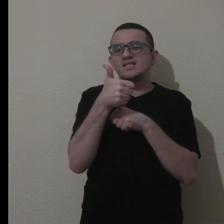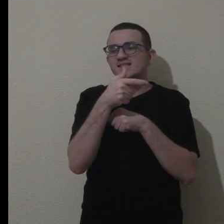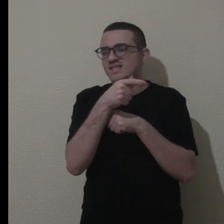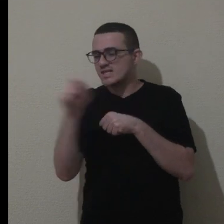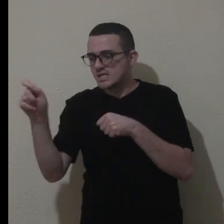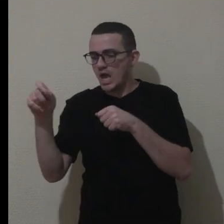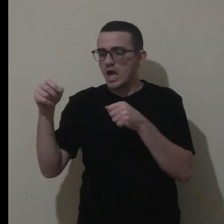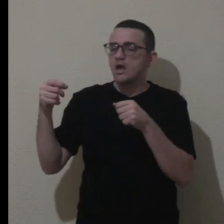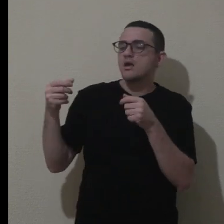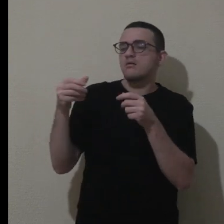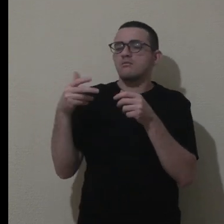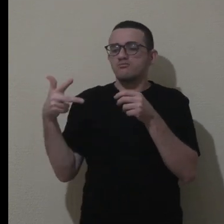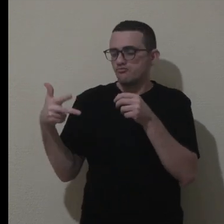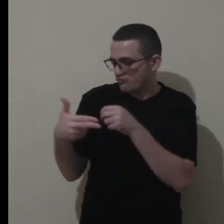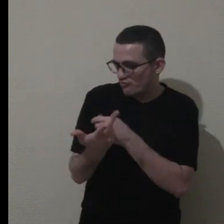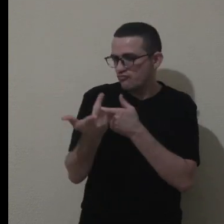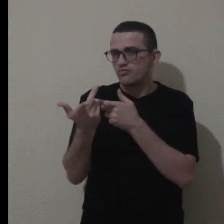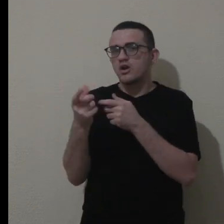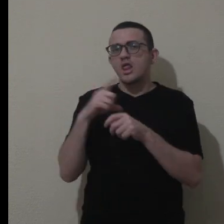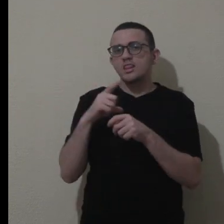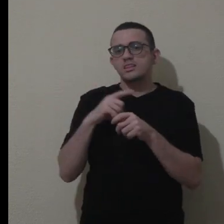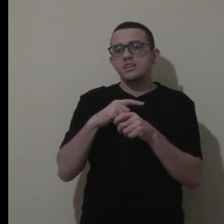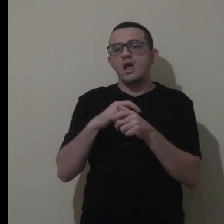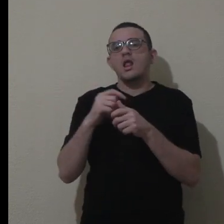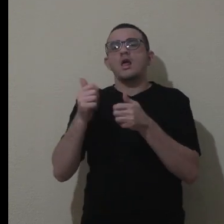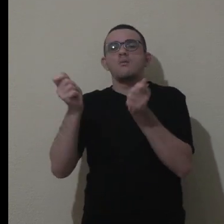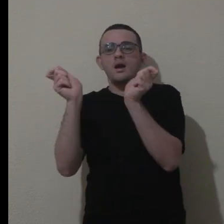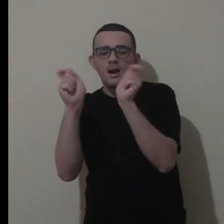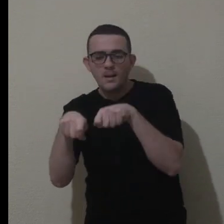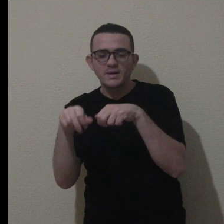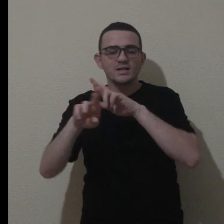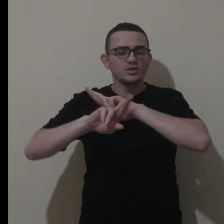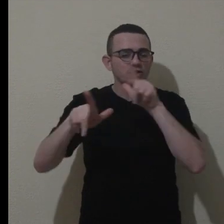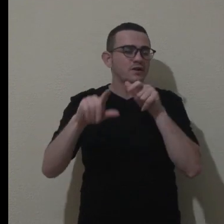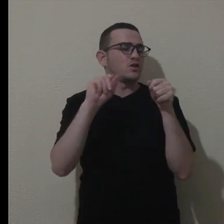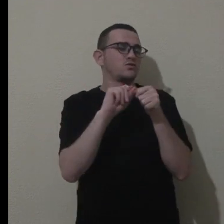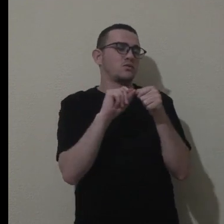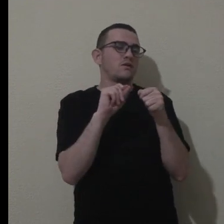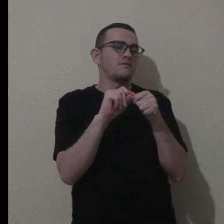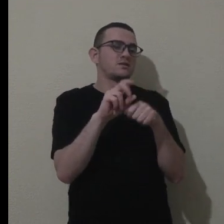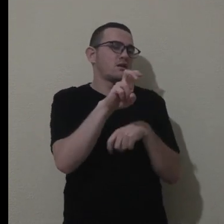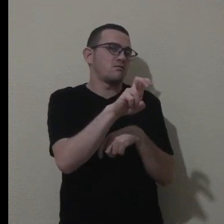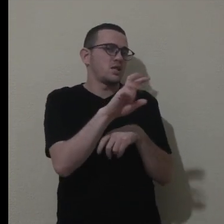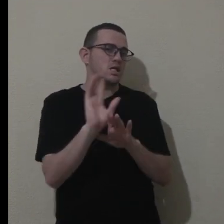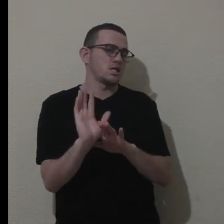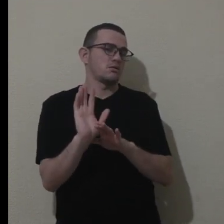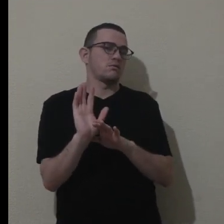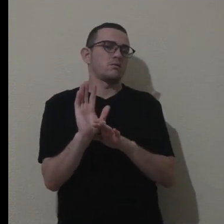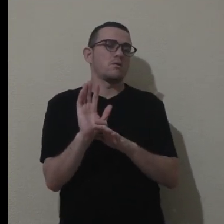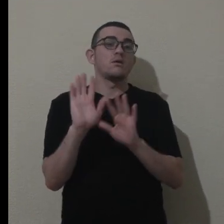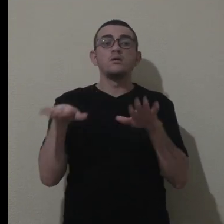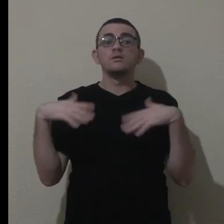100 apendicectomia tem uma habilidade muito diferente daquele que fez